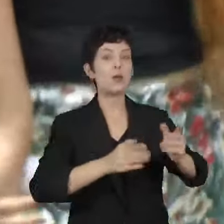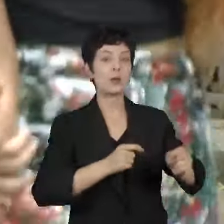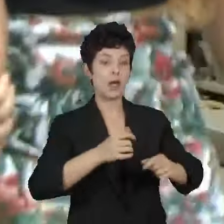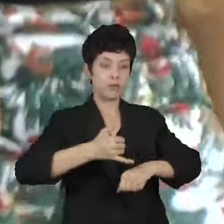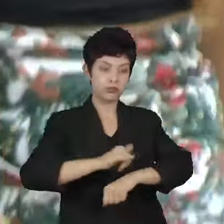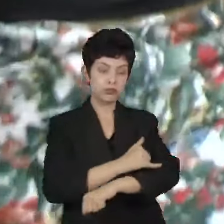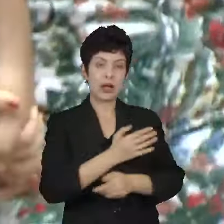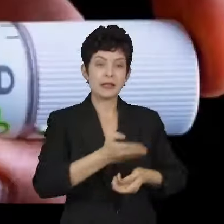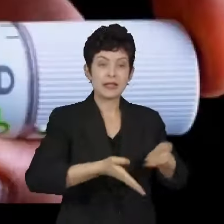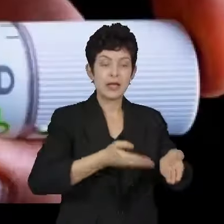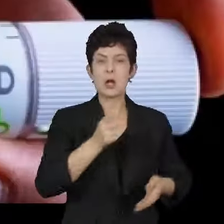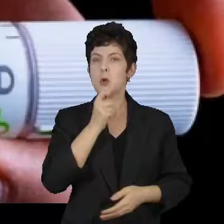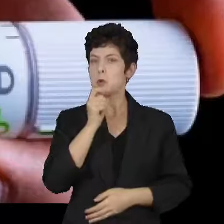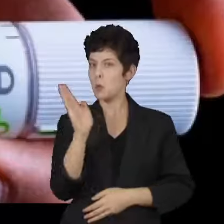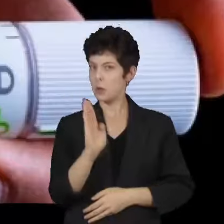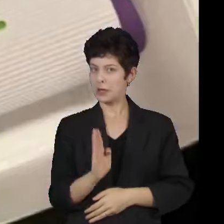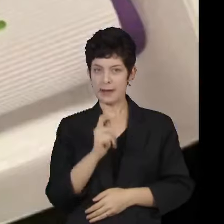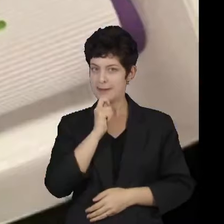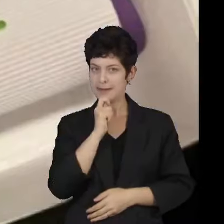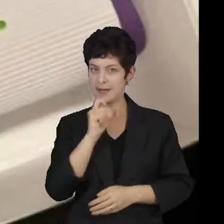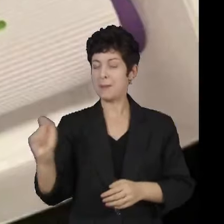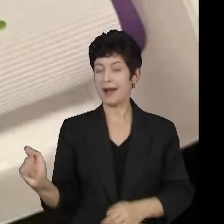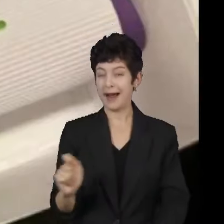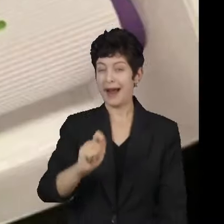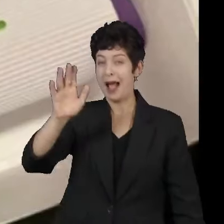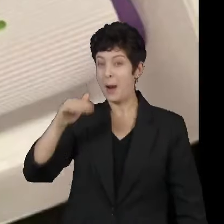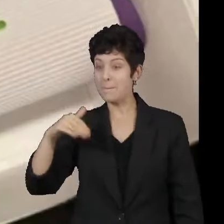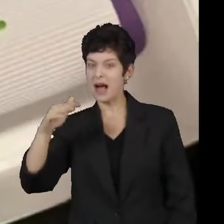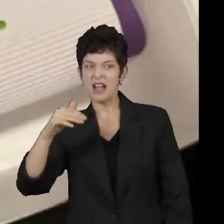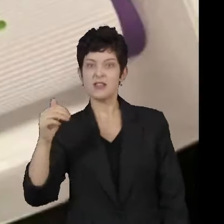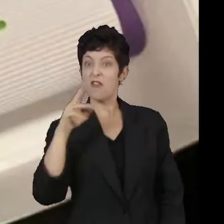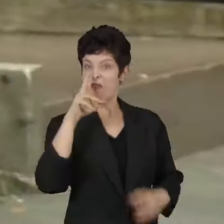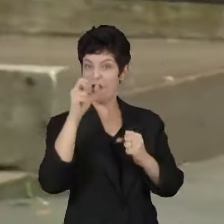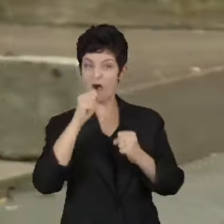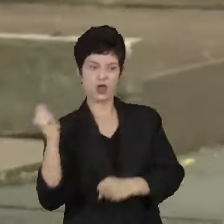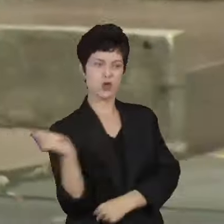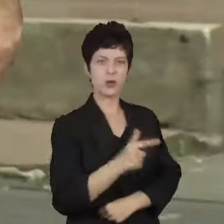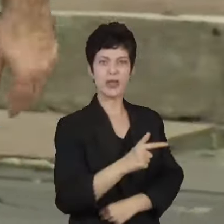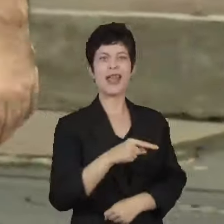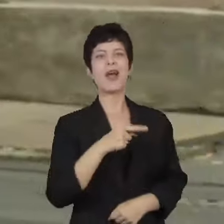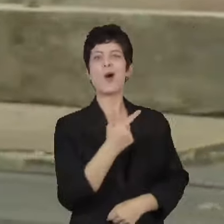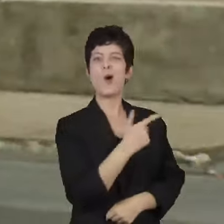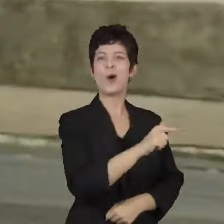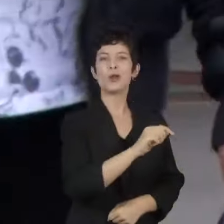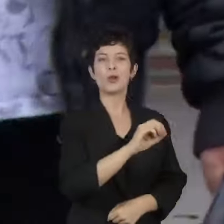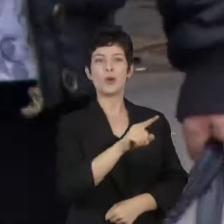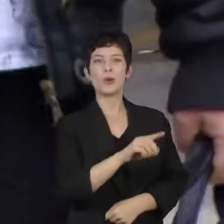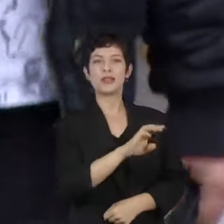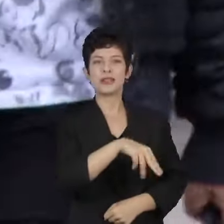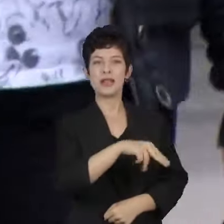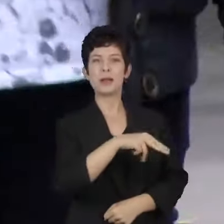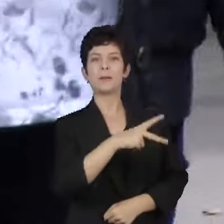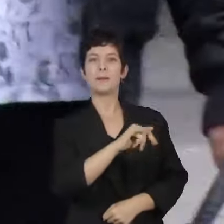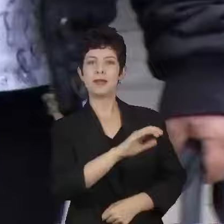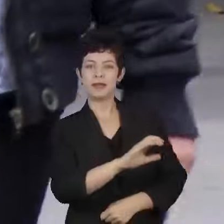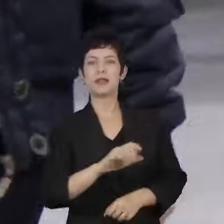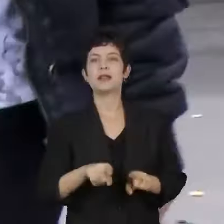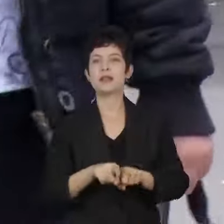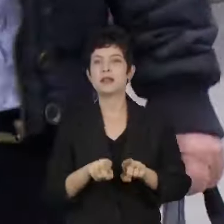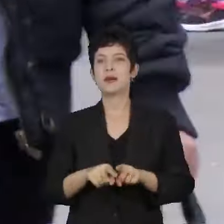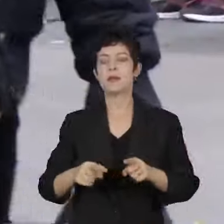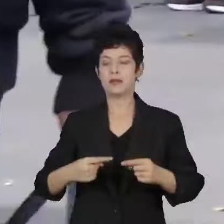não é vendido no Brasil, é mais caro e mais potente que o Ozempic. Causa efeitos colaterais adversos